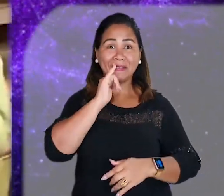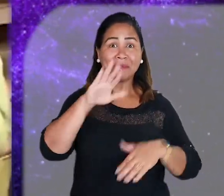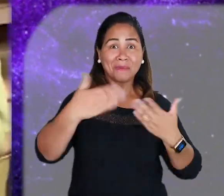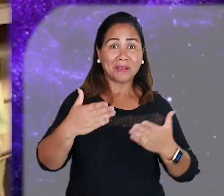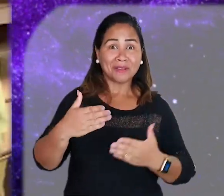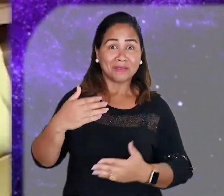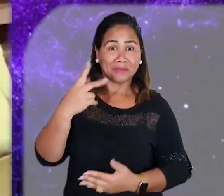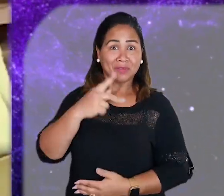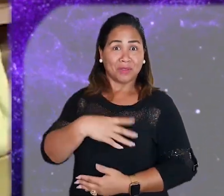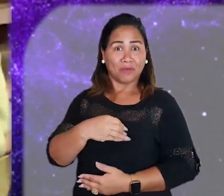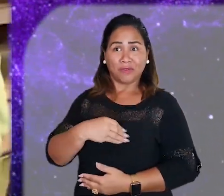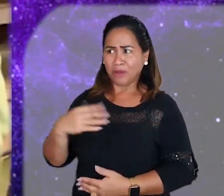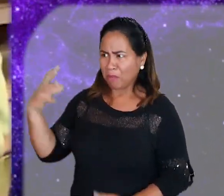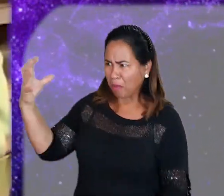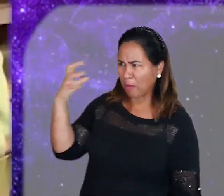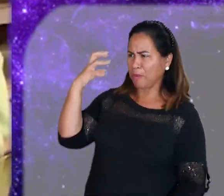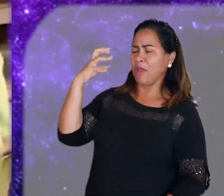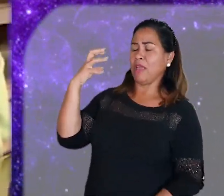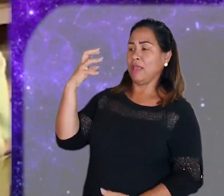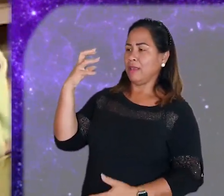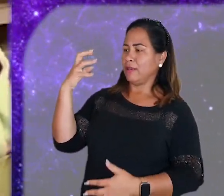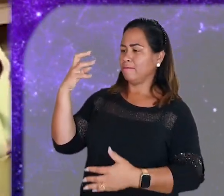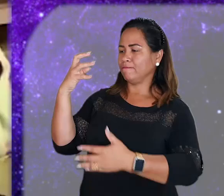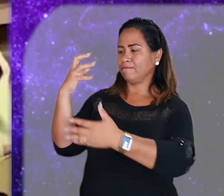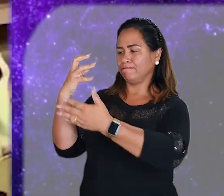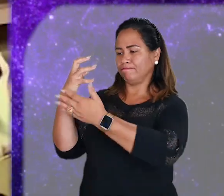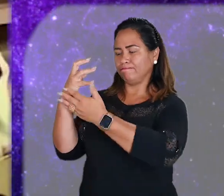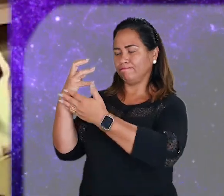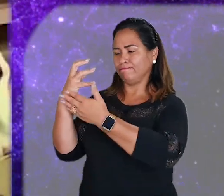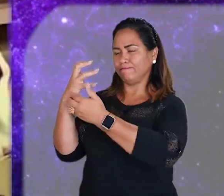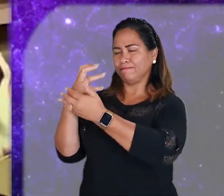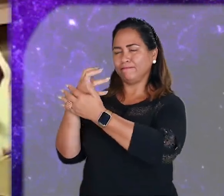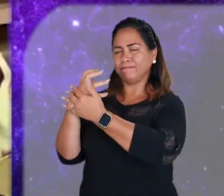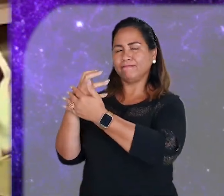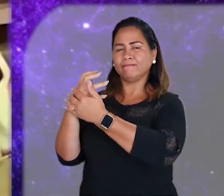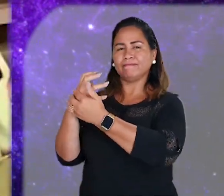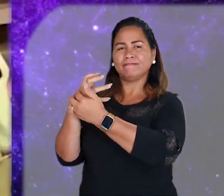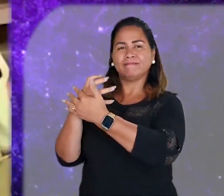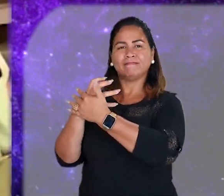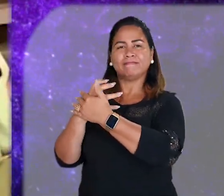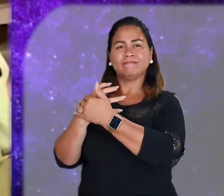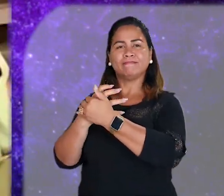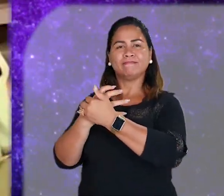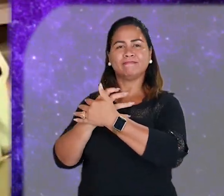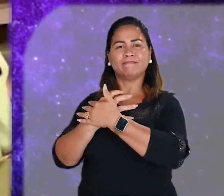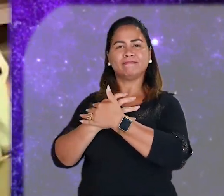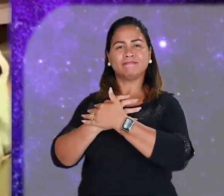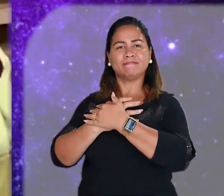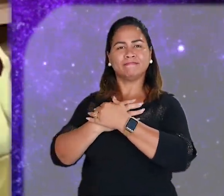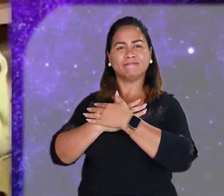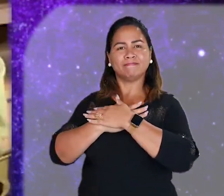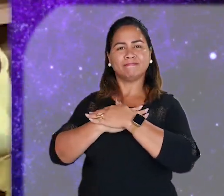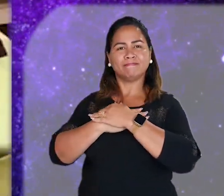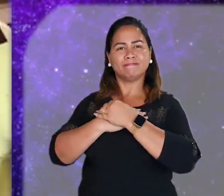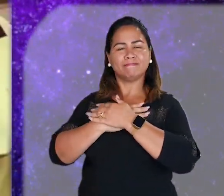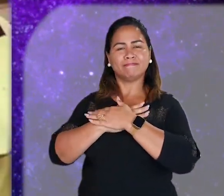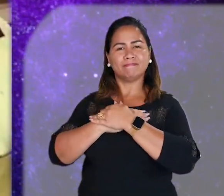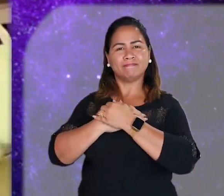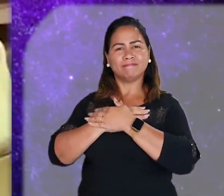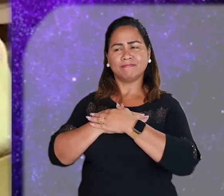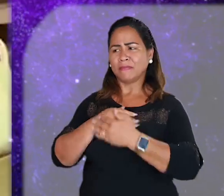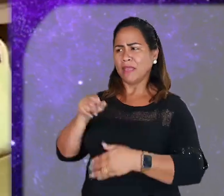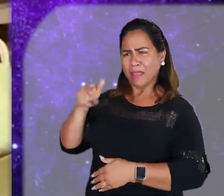quando o teu filho te apresentar mal humor e você apresentar o acolhimento e você